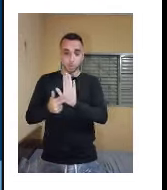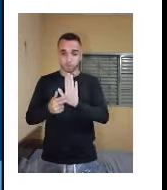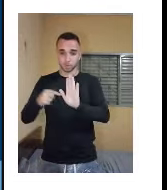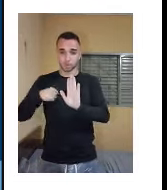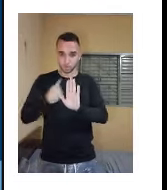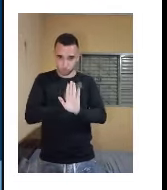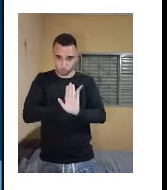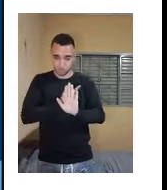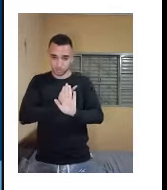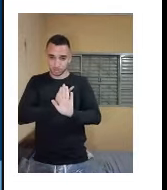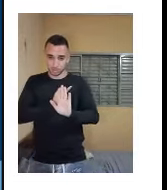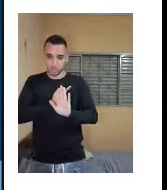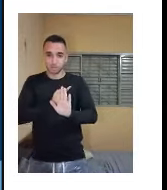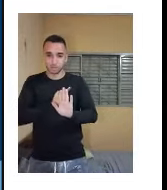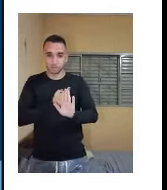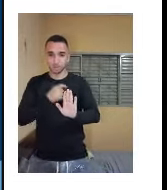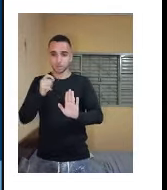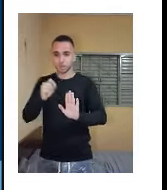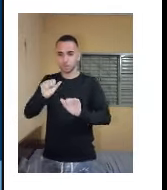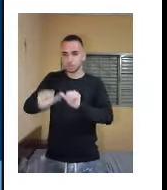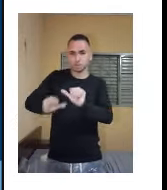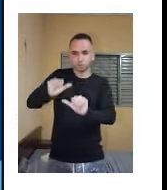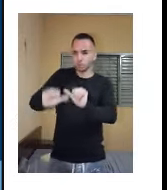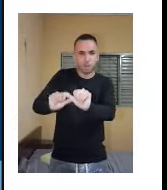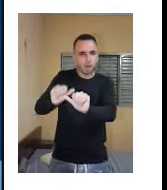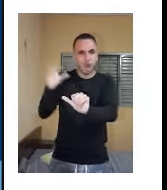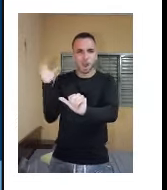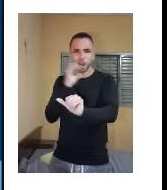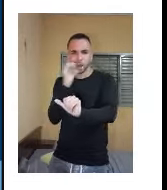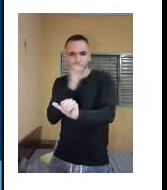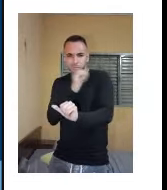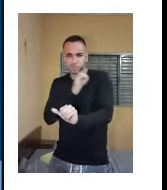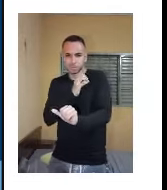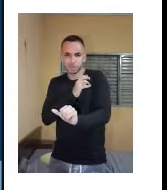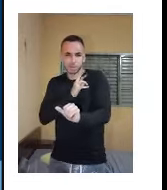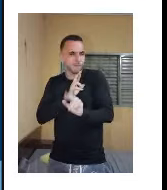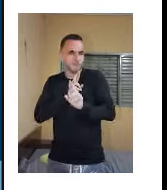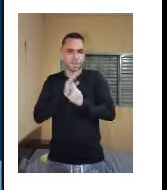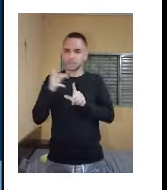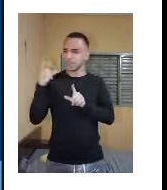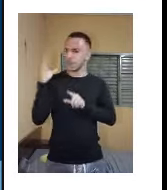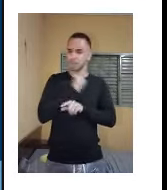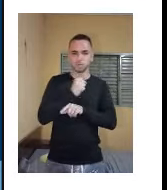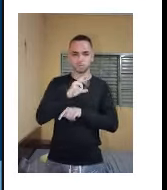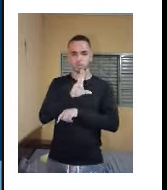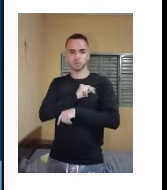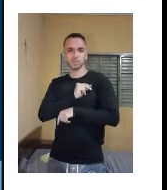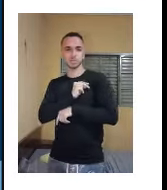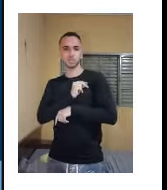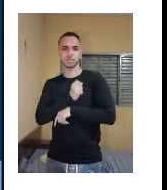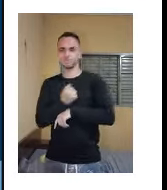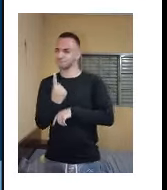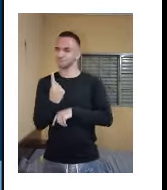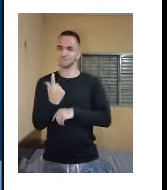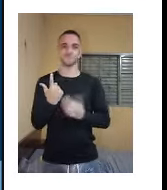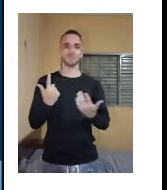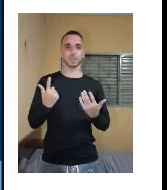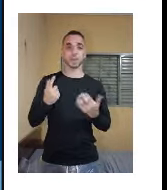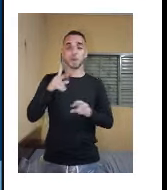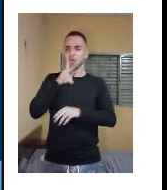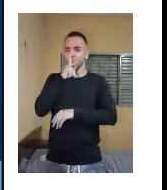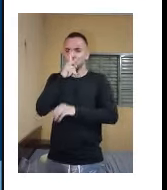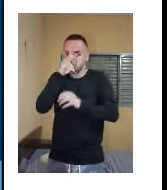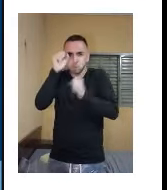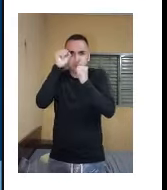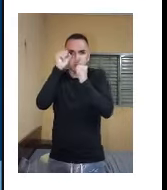sem precedentes em pelo menos 6.500 anos. Então, é bastante forte o qual